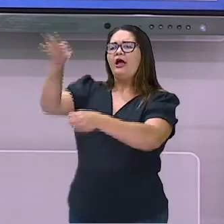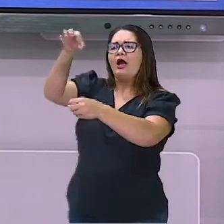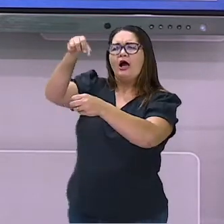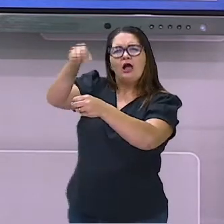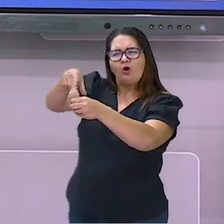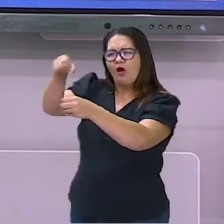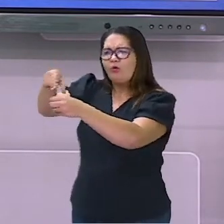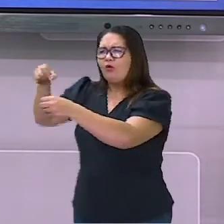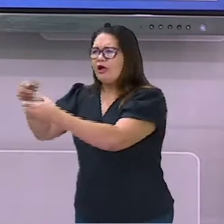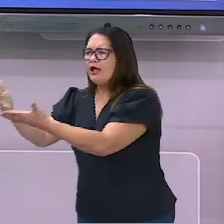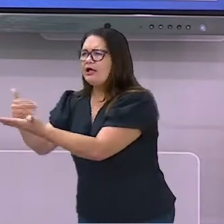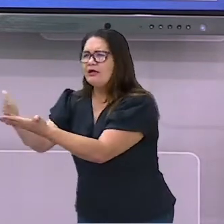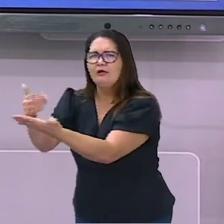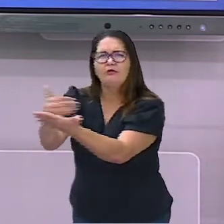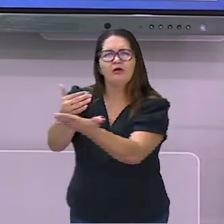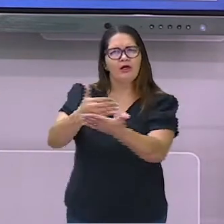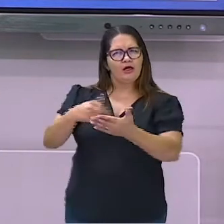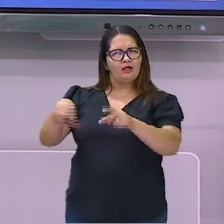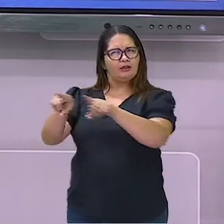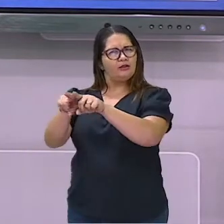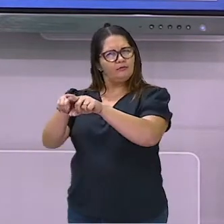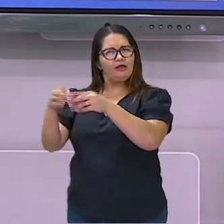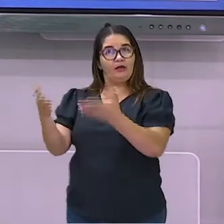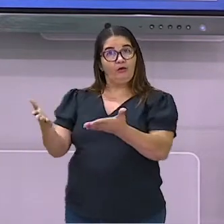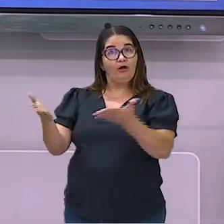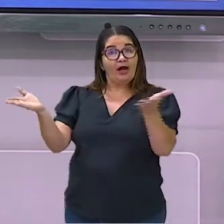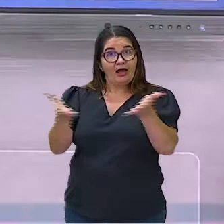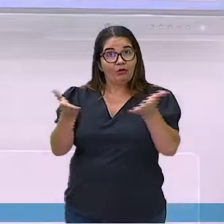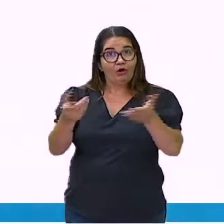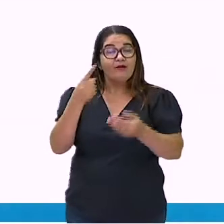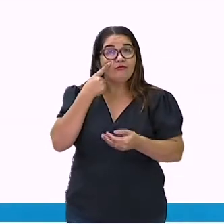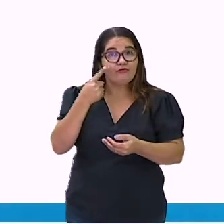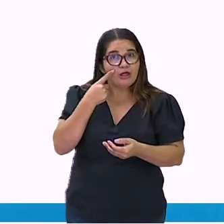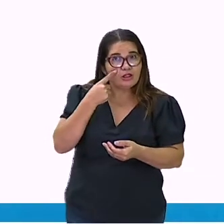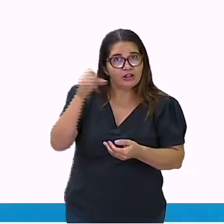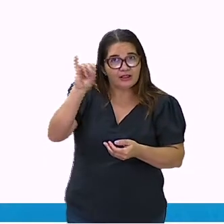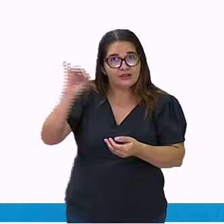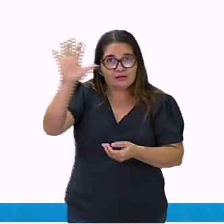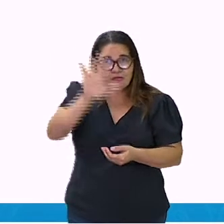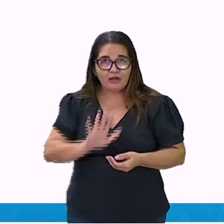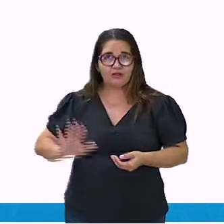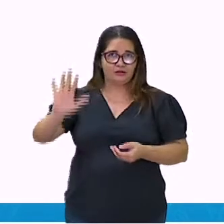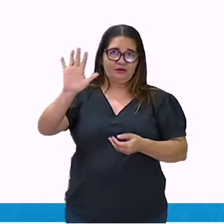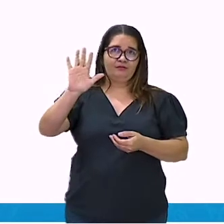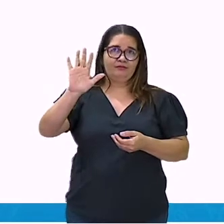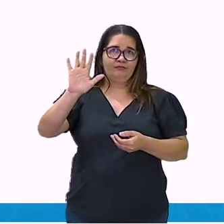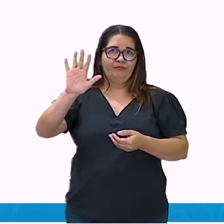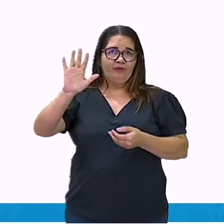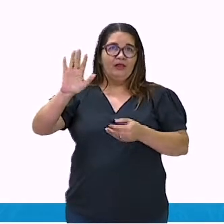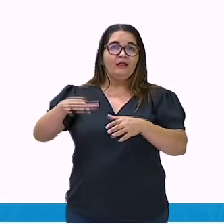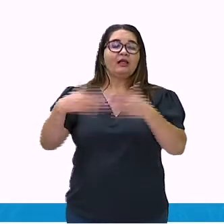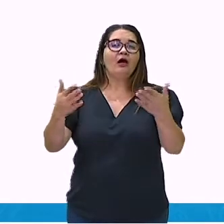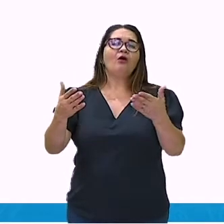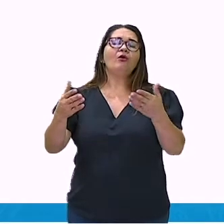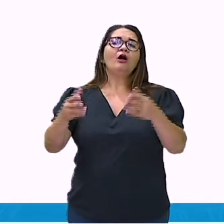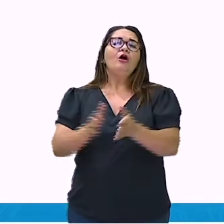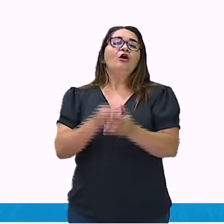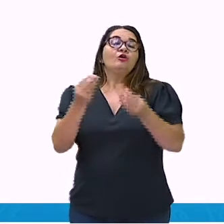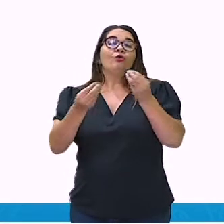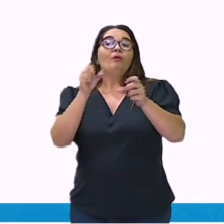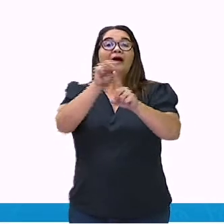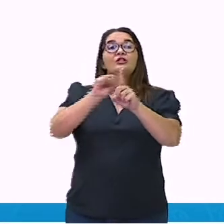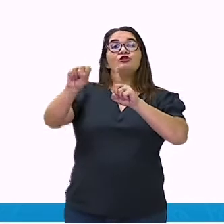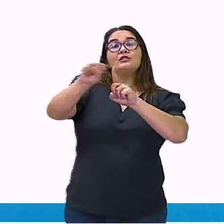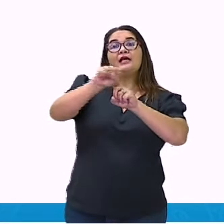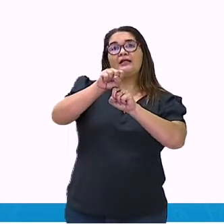agricultura temporária. Vamos dar uma olhada no slide. As diferentes sociedades